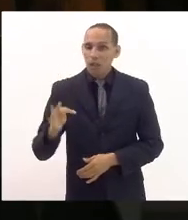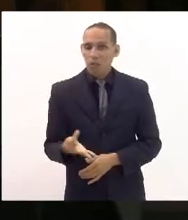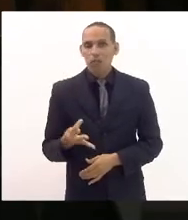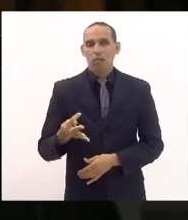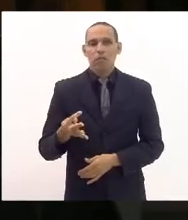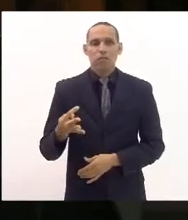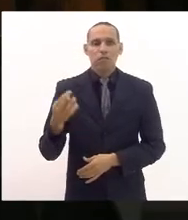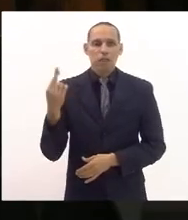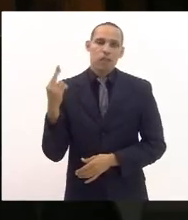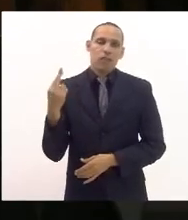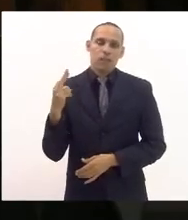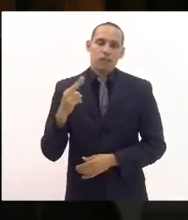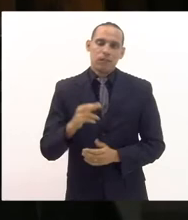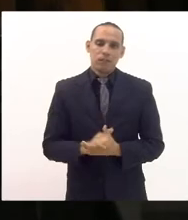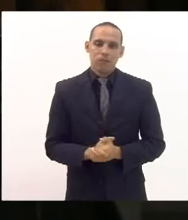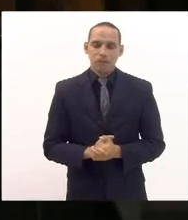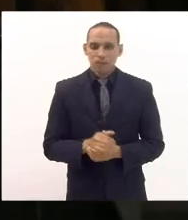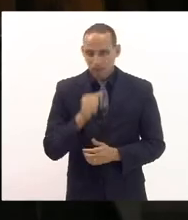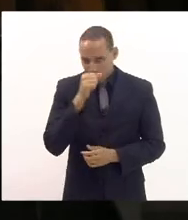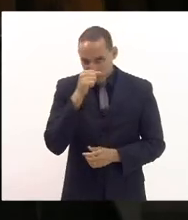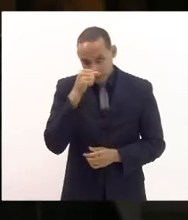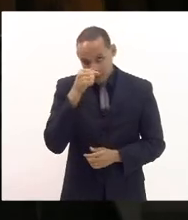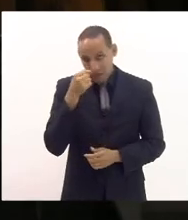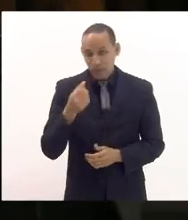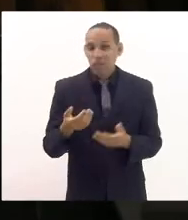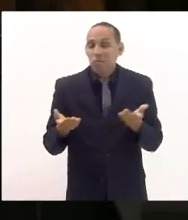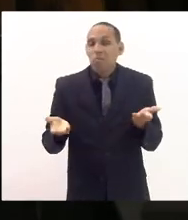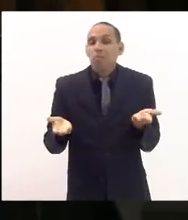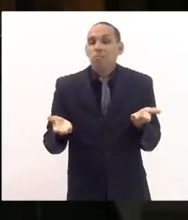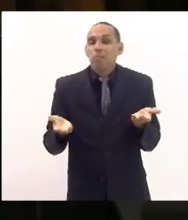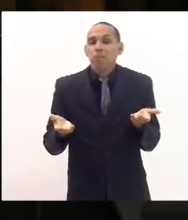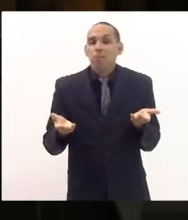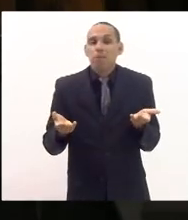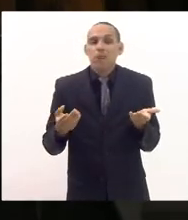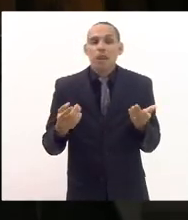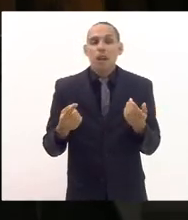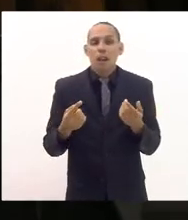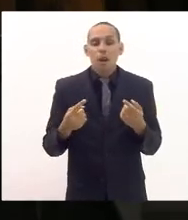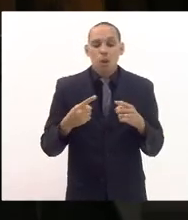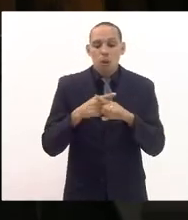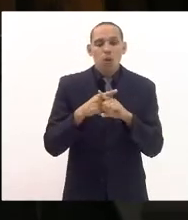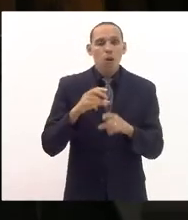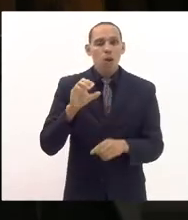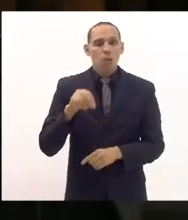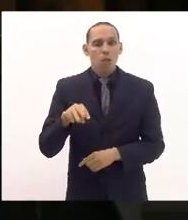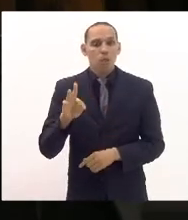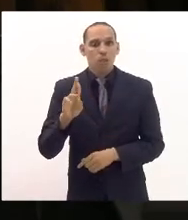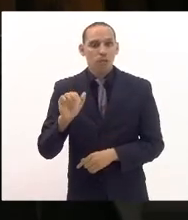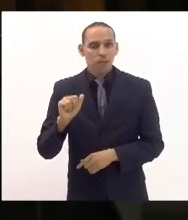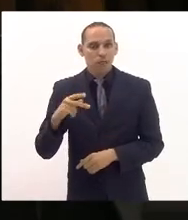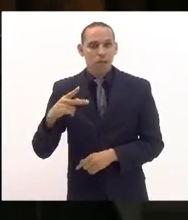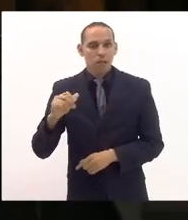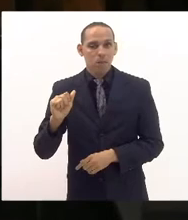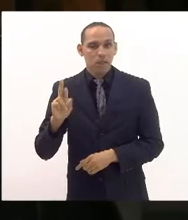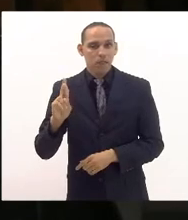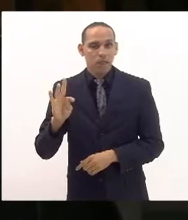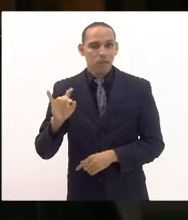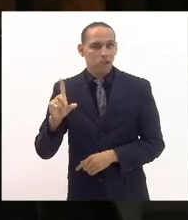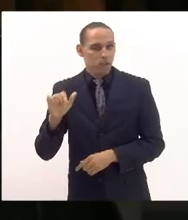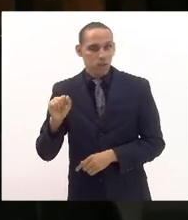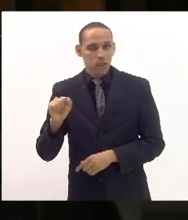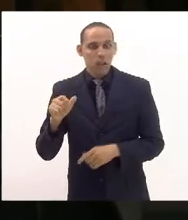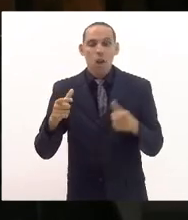trilhões de reais Cadê a contrapartida nos serviços